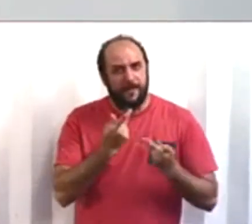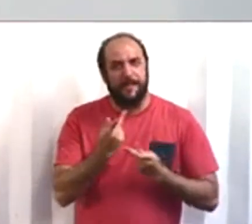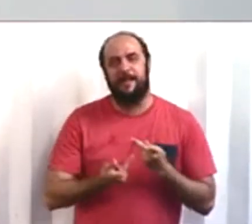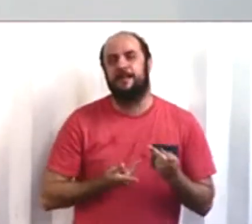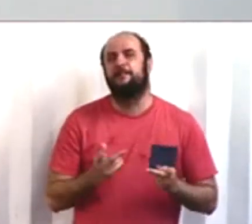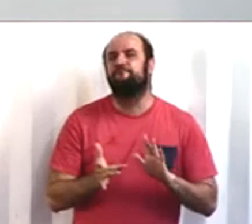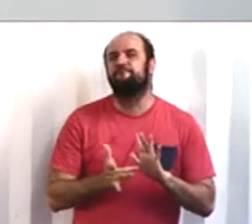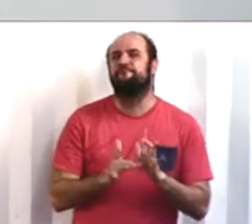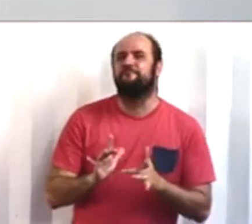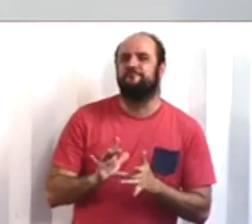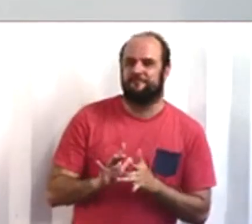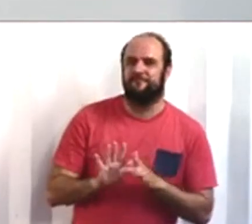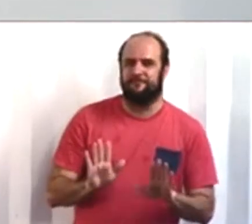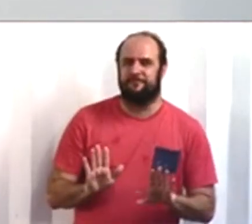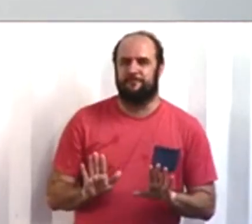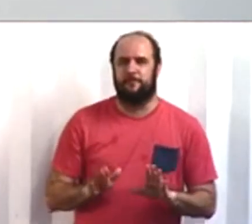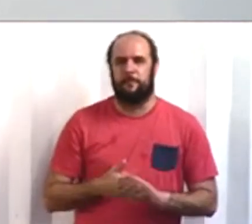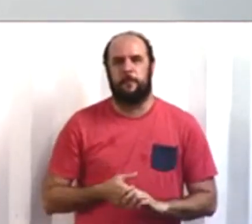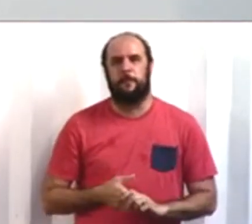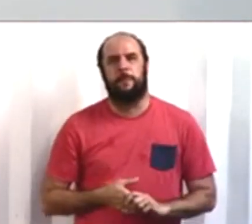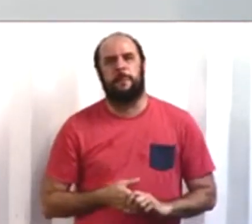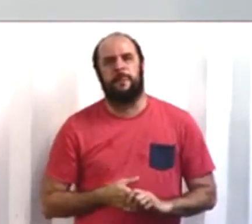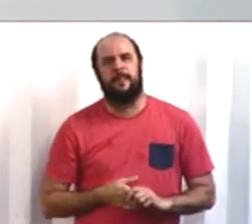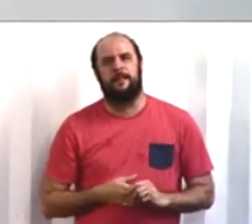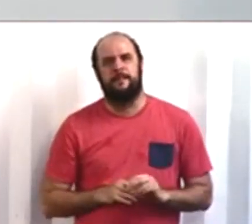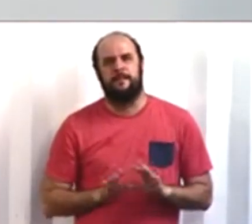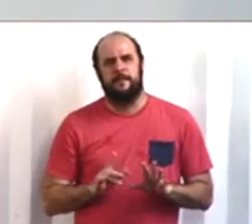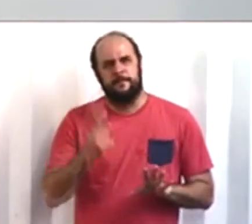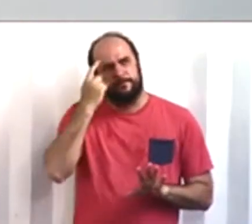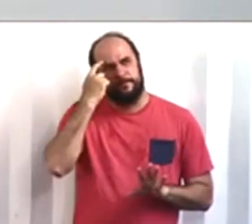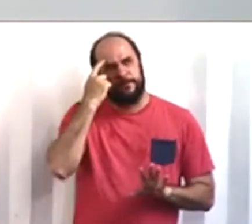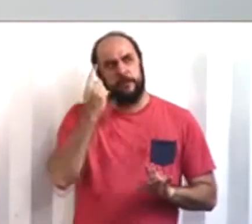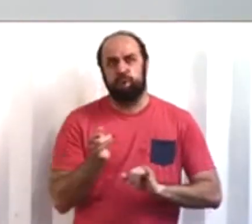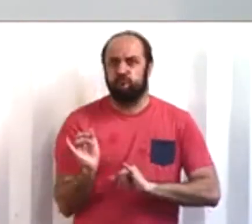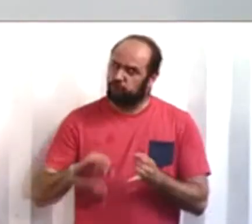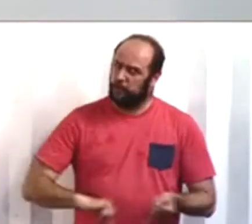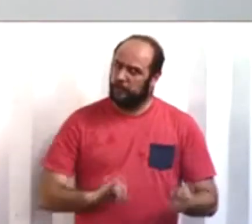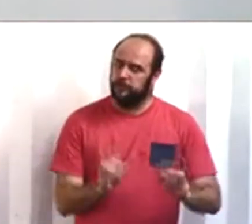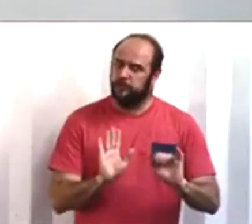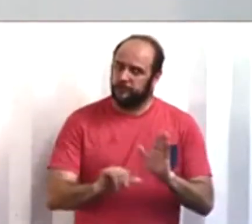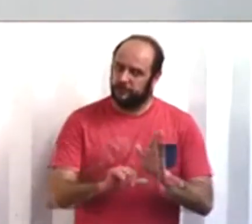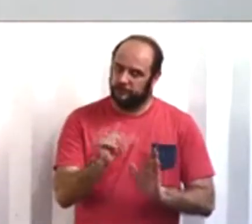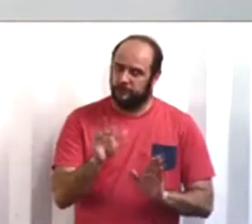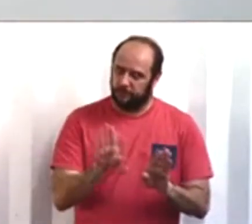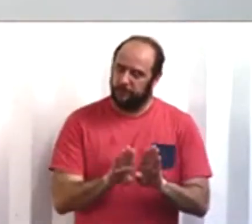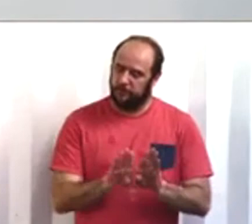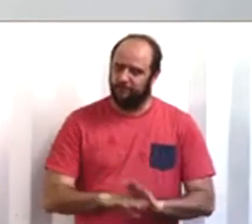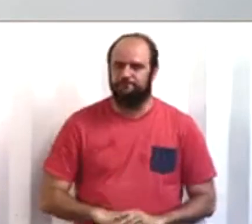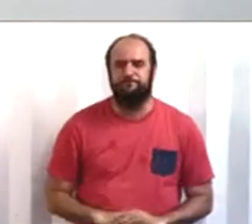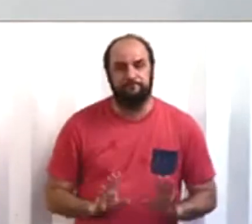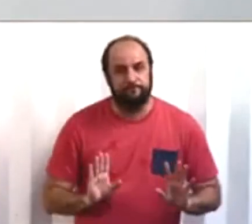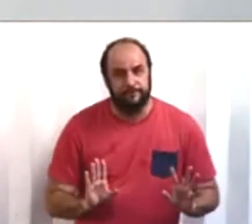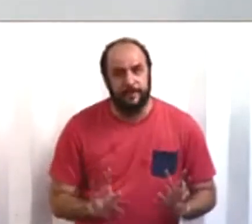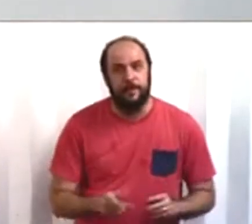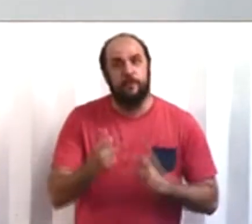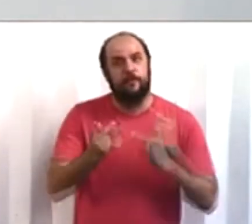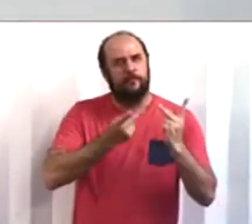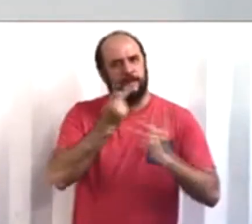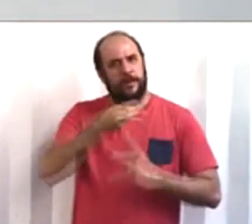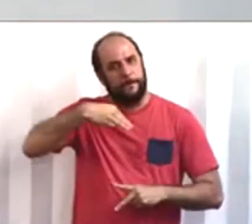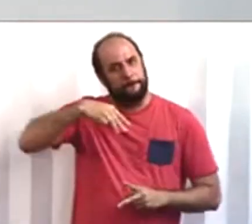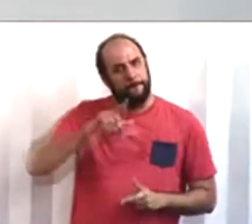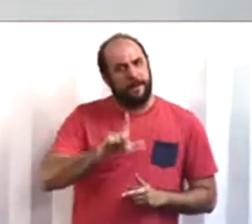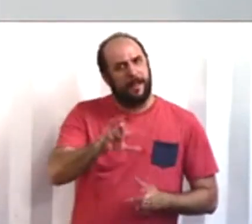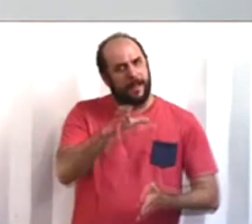sobre Jesus, vamos usar essa expressão, ou sobre João Batista também. Ele usa a passagem de